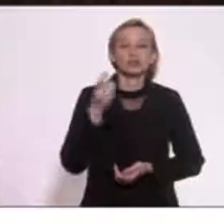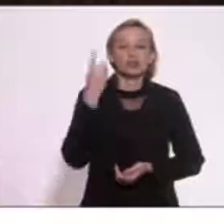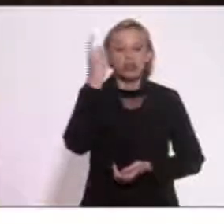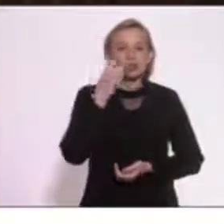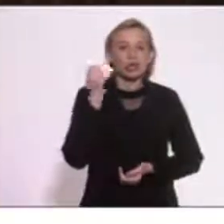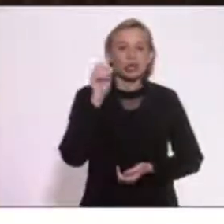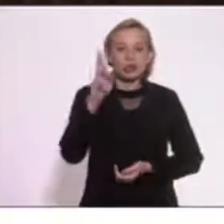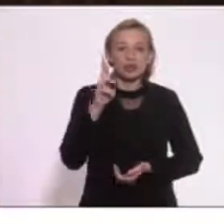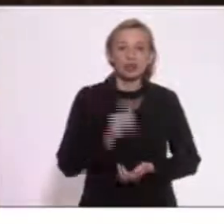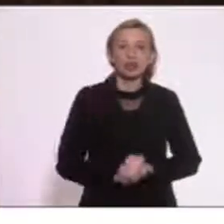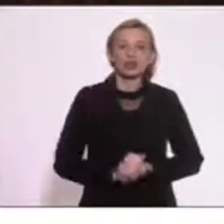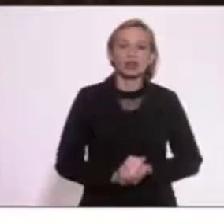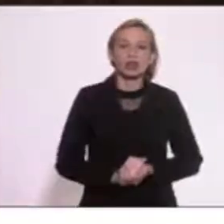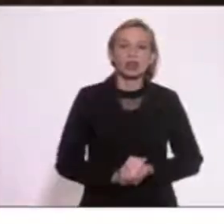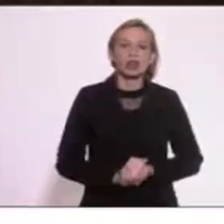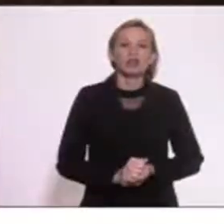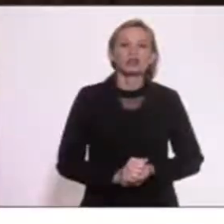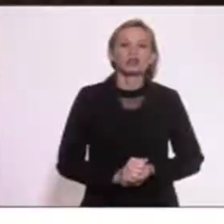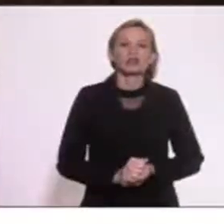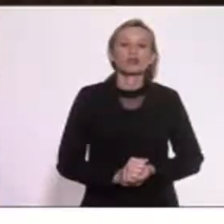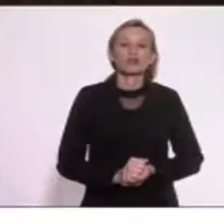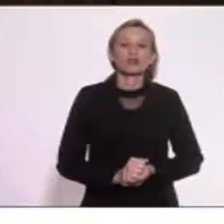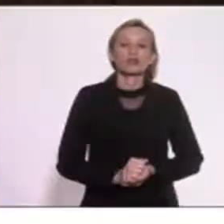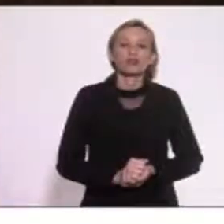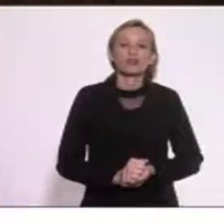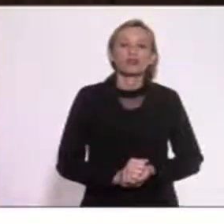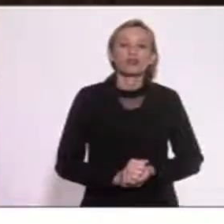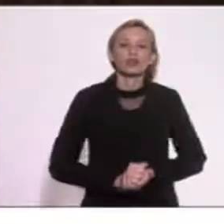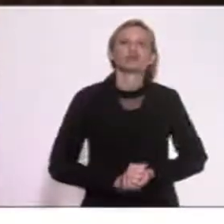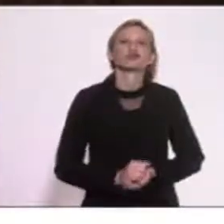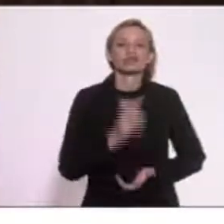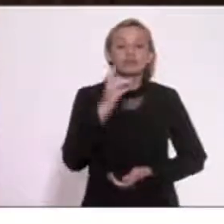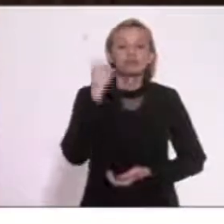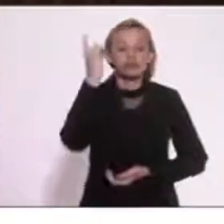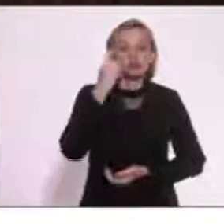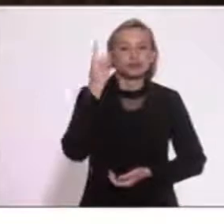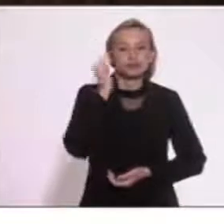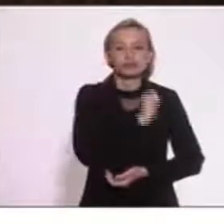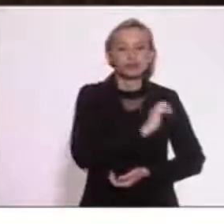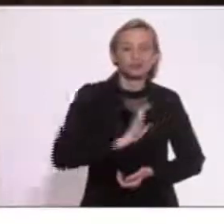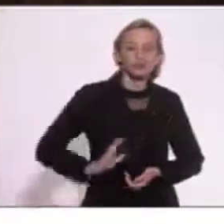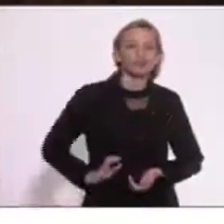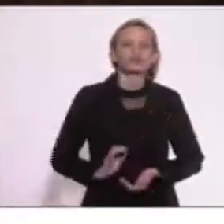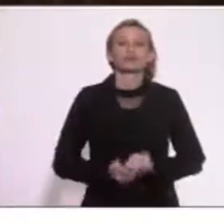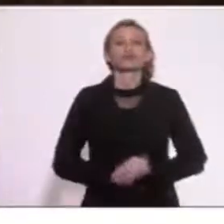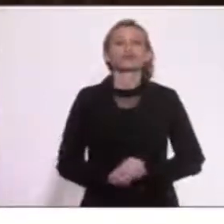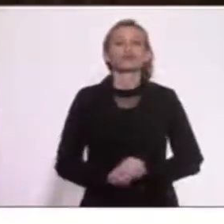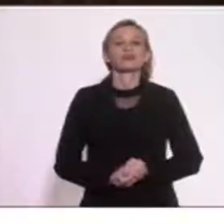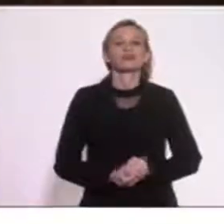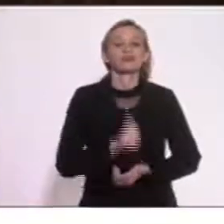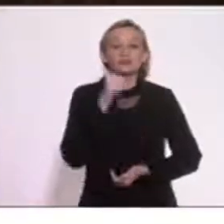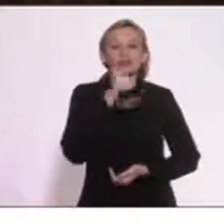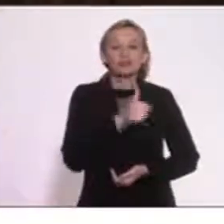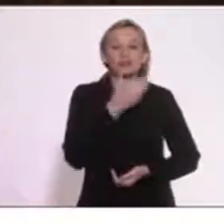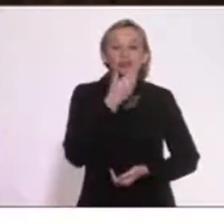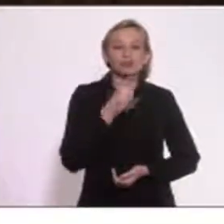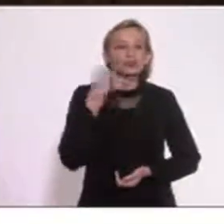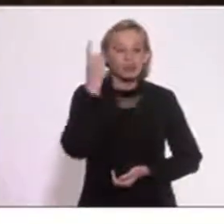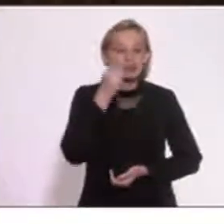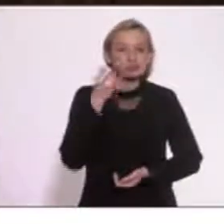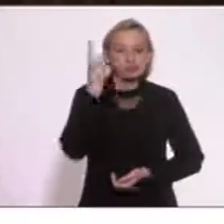Senhor presidente dos trabalhos desta sessão, nobre deputado André Siciliano, senhoras deputadas